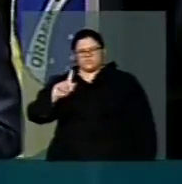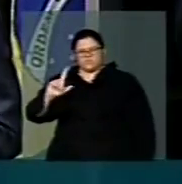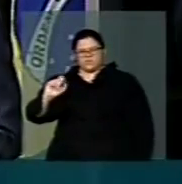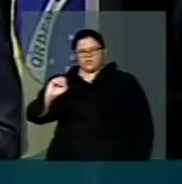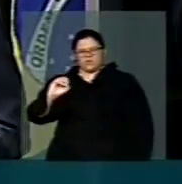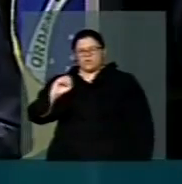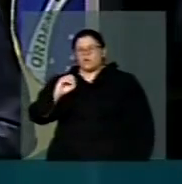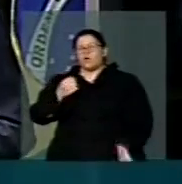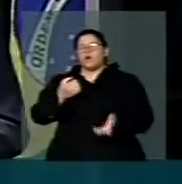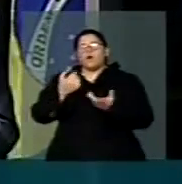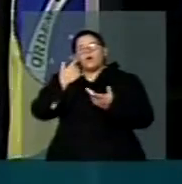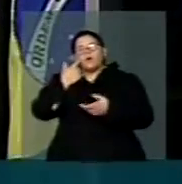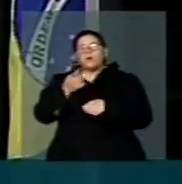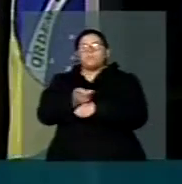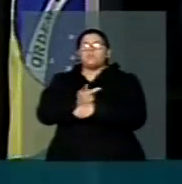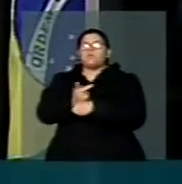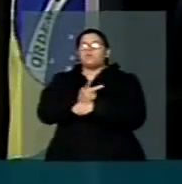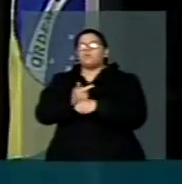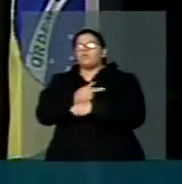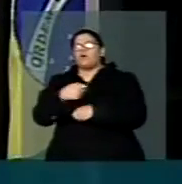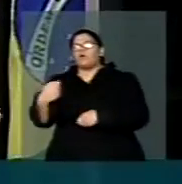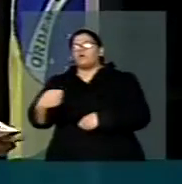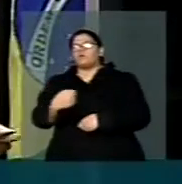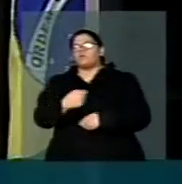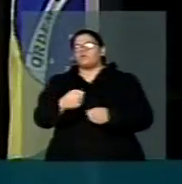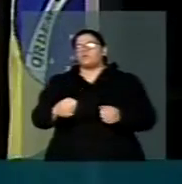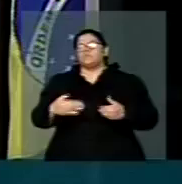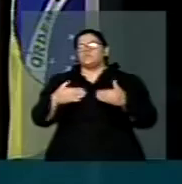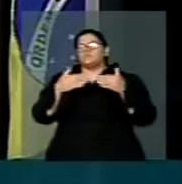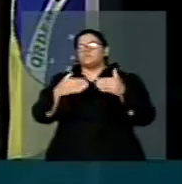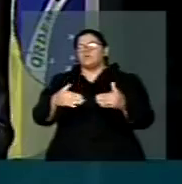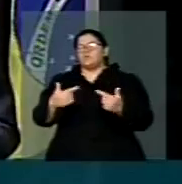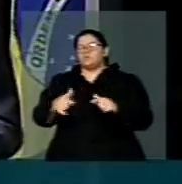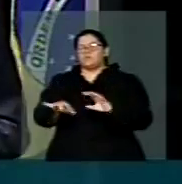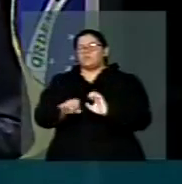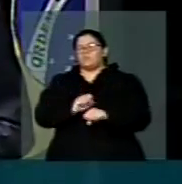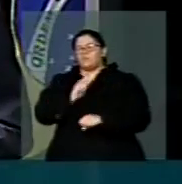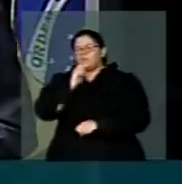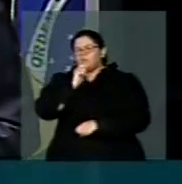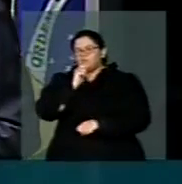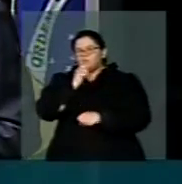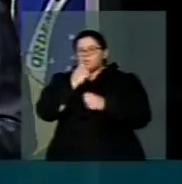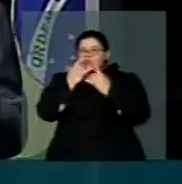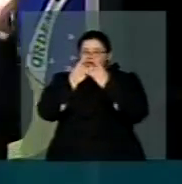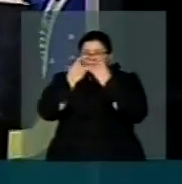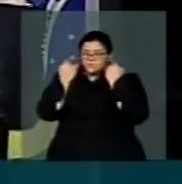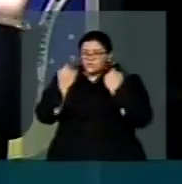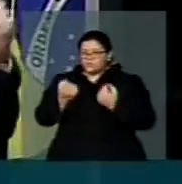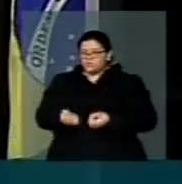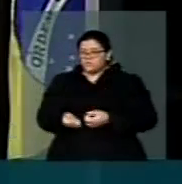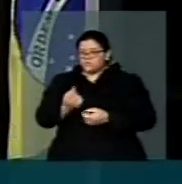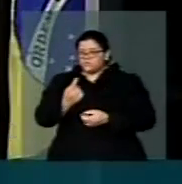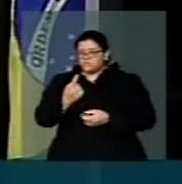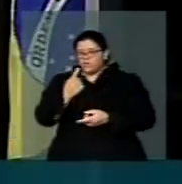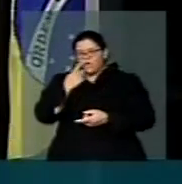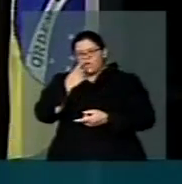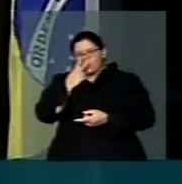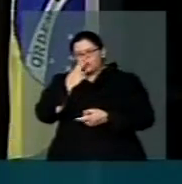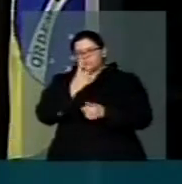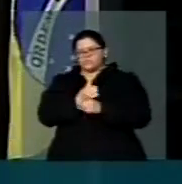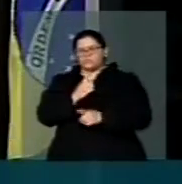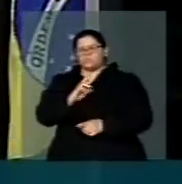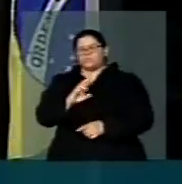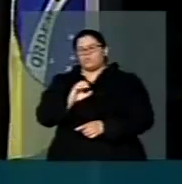no ministério da presidente Dilma que não tenha formação capitalista. Talvez encontre o ministro Rosseto e